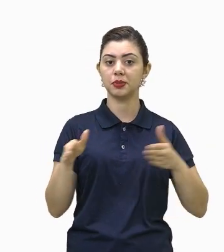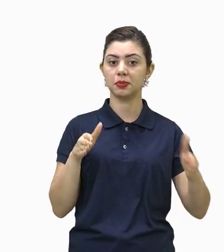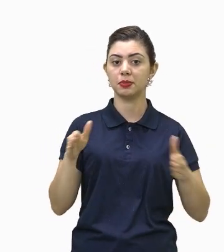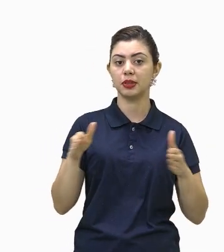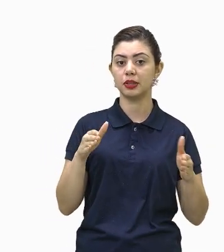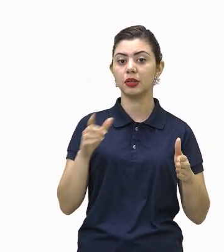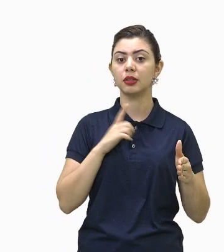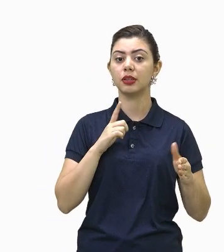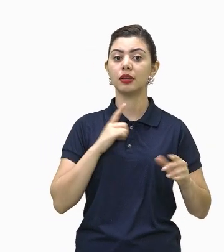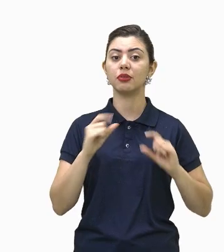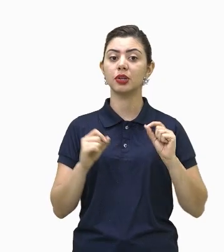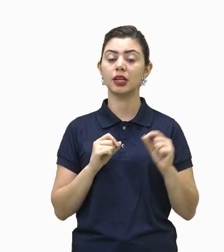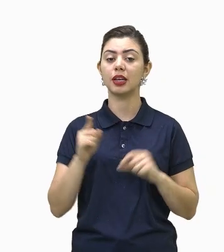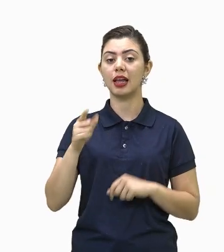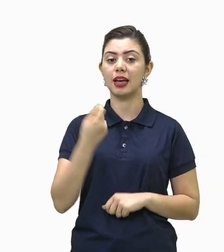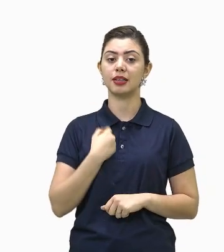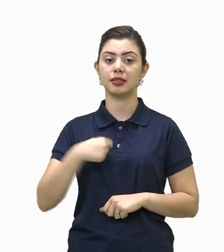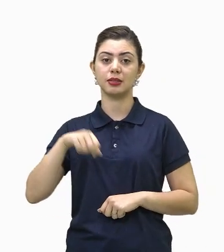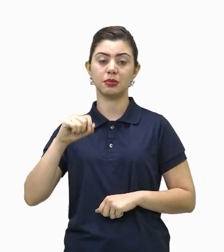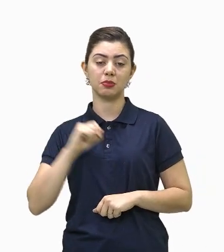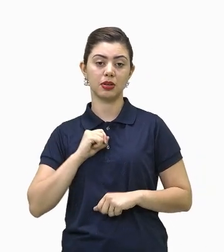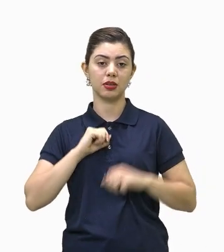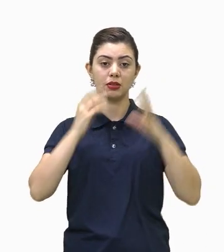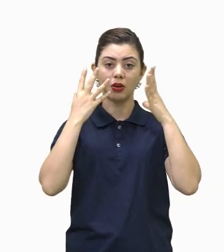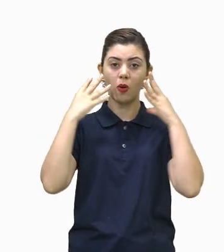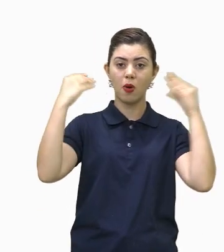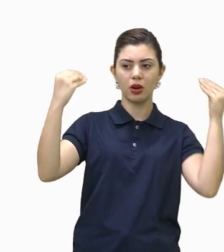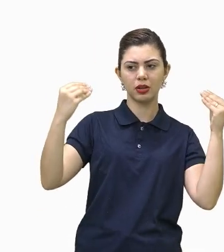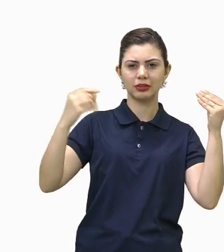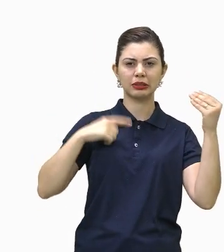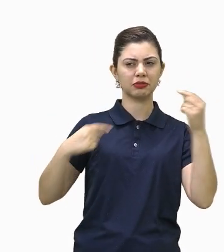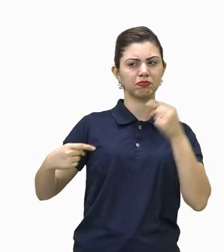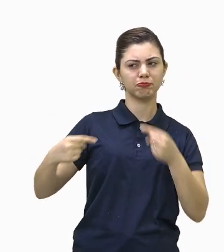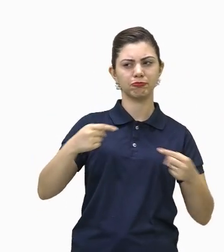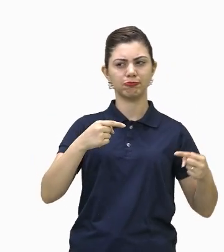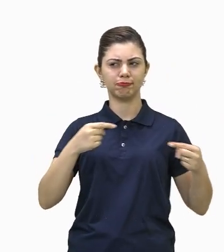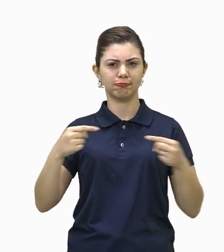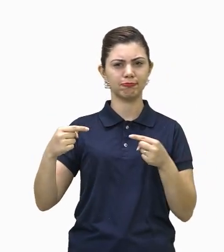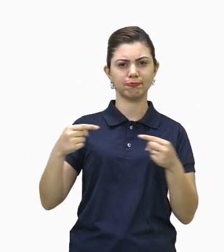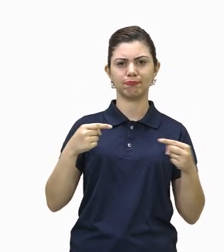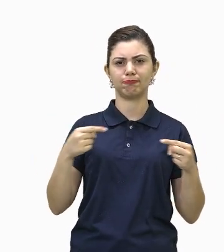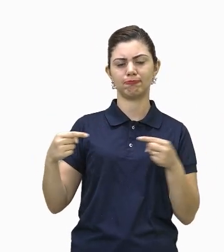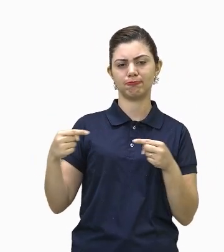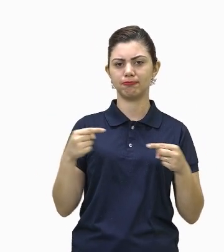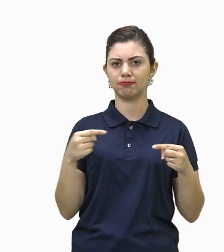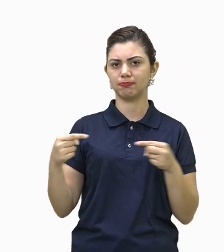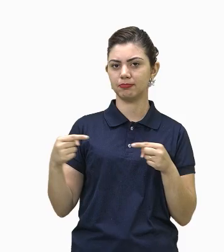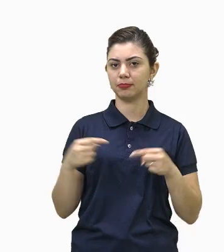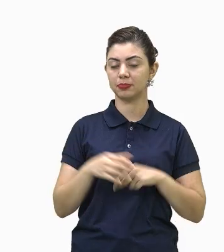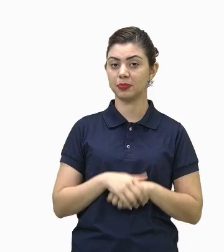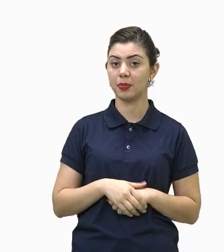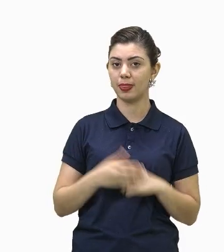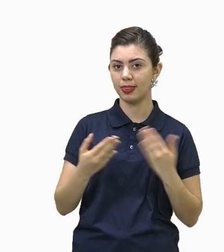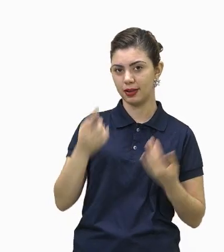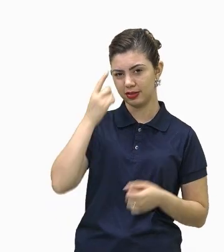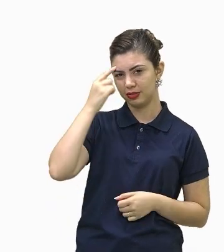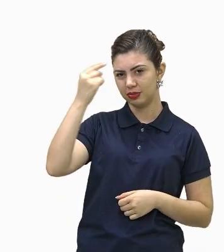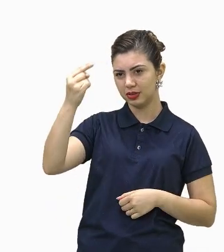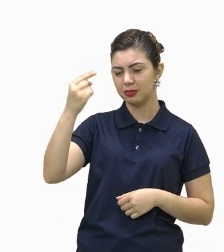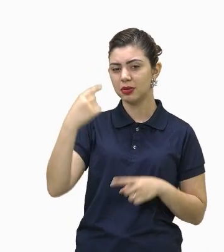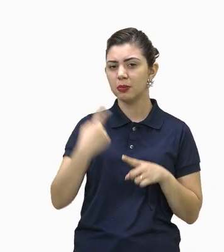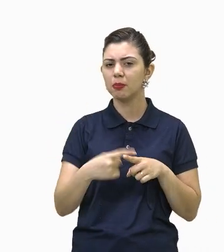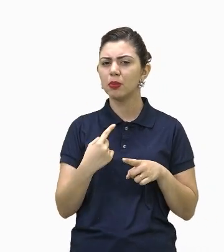houve desentendimento entre Holanda e Espanha, tá? E lembra lá, por que vai haver